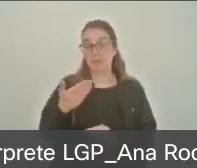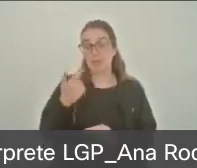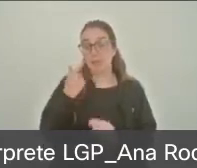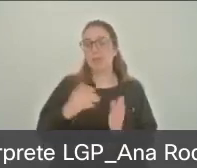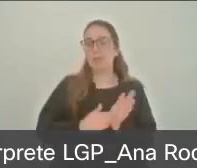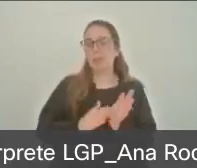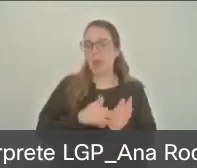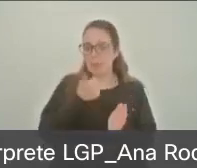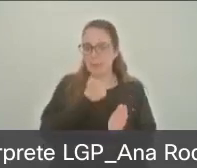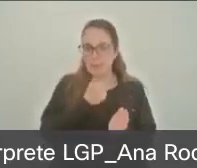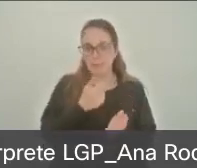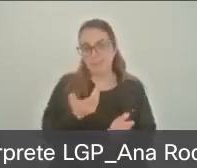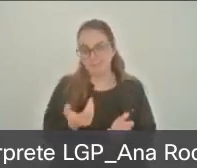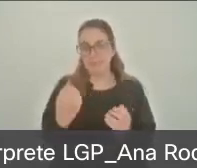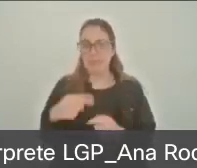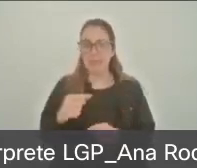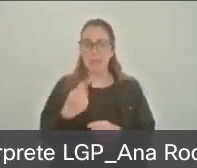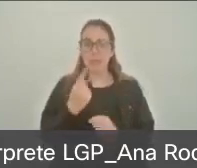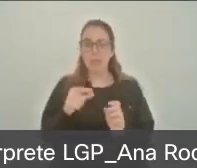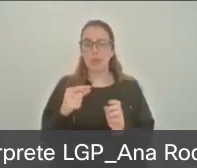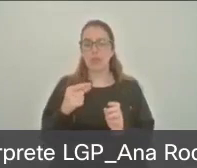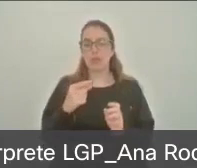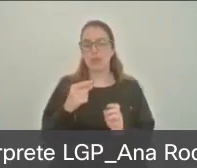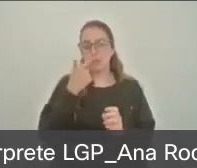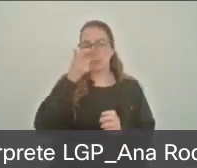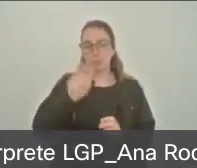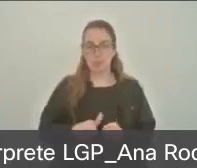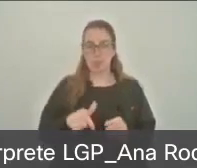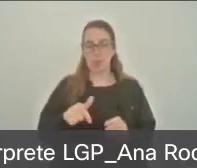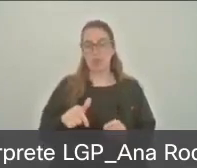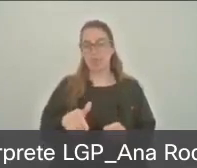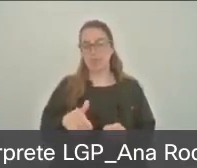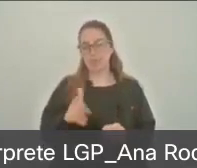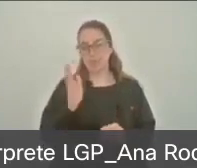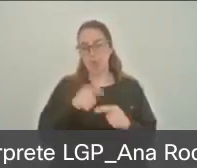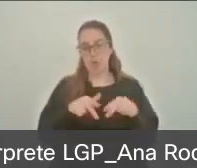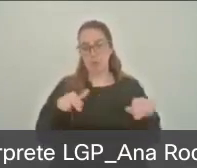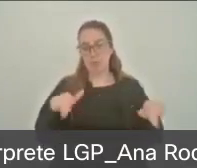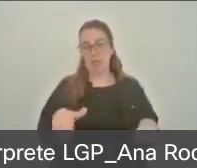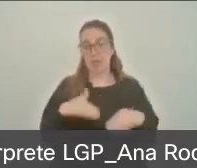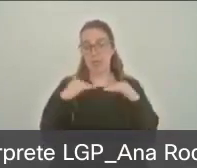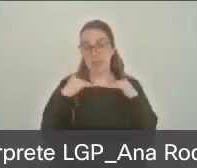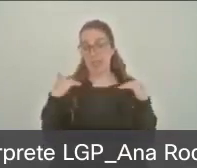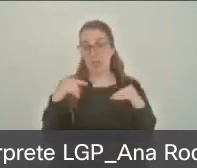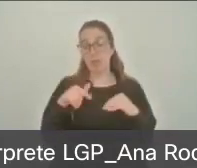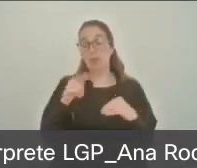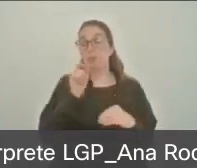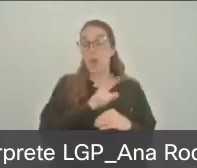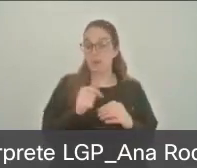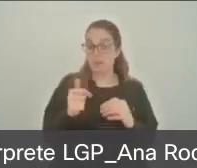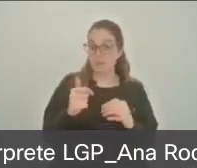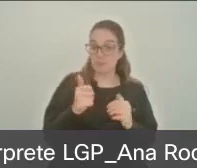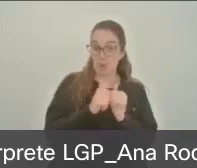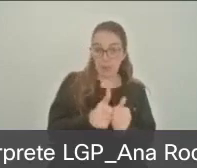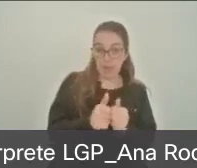internamento hospitalar reside na circunstância de o utente internado poder não só ser acompanhado, mas também receber